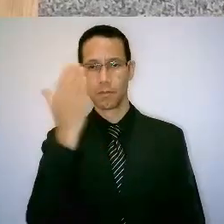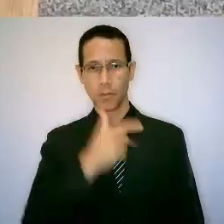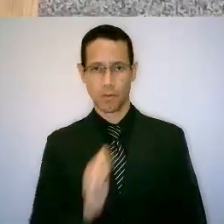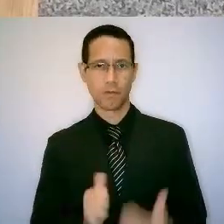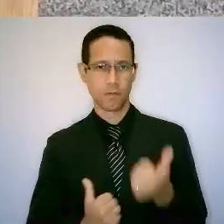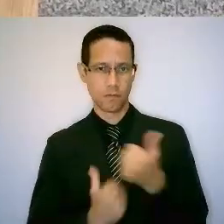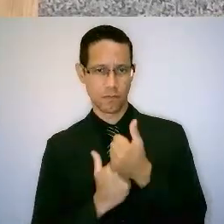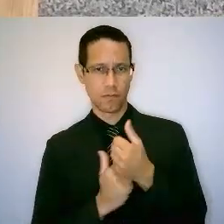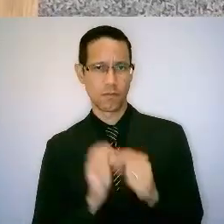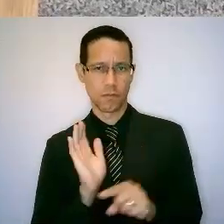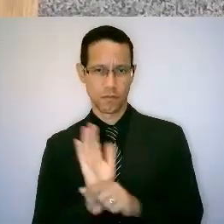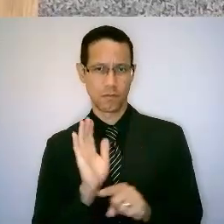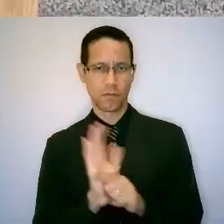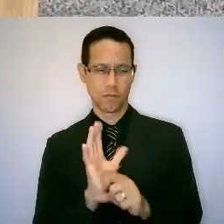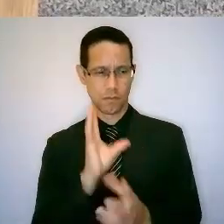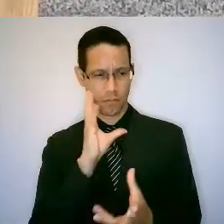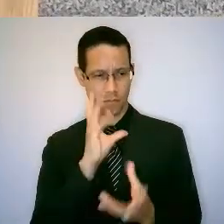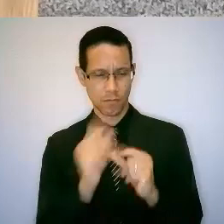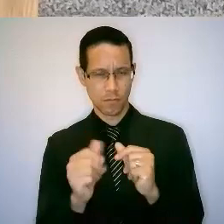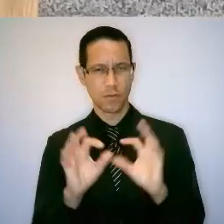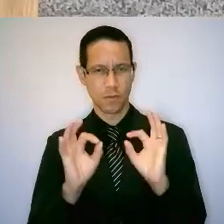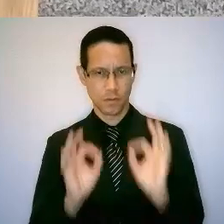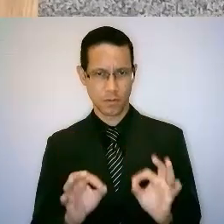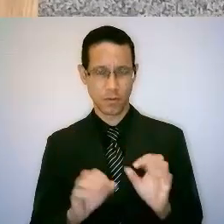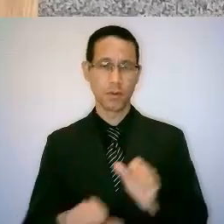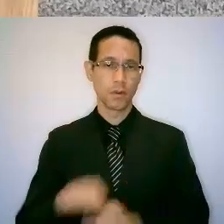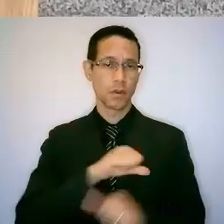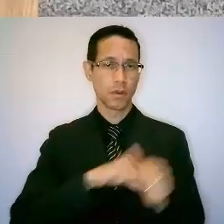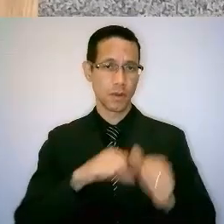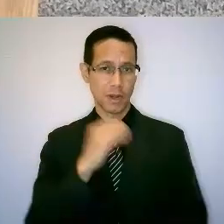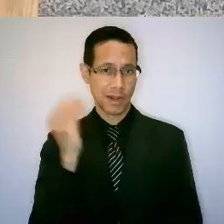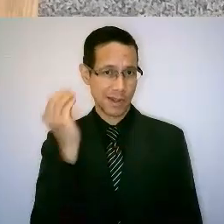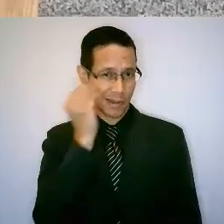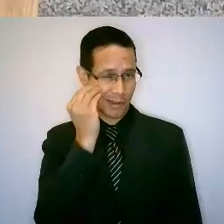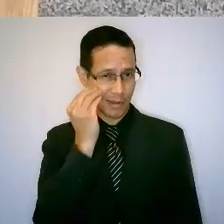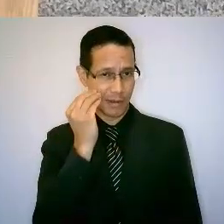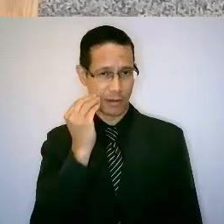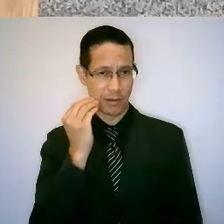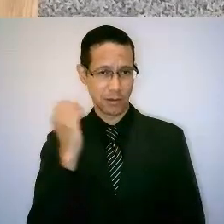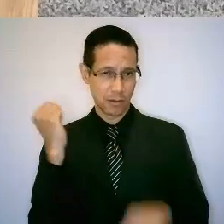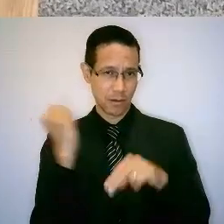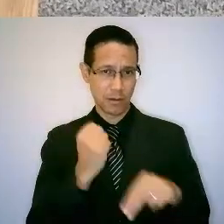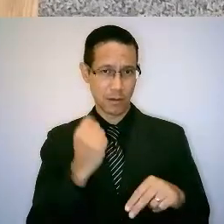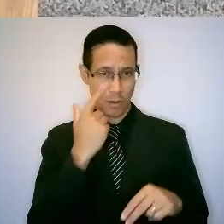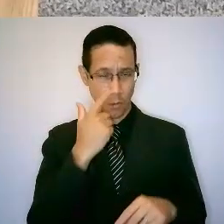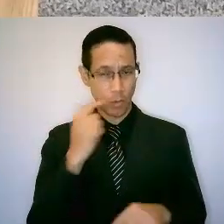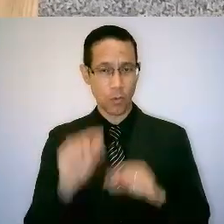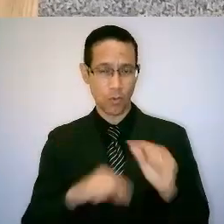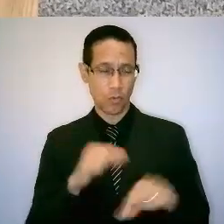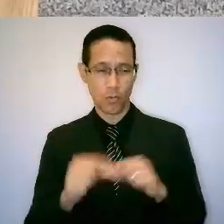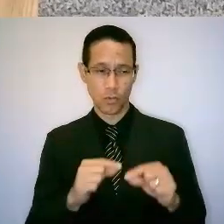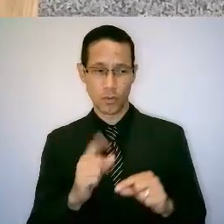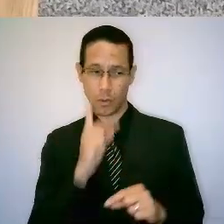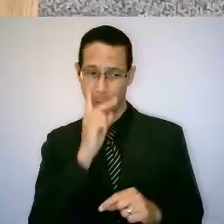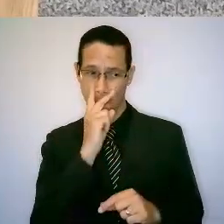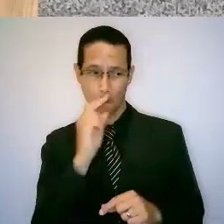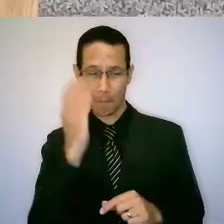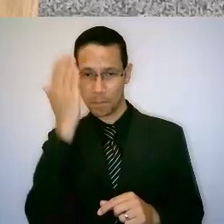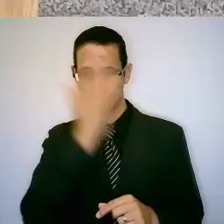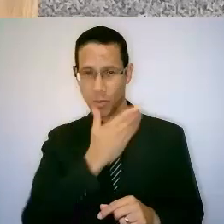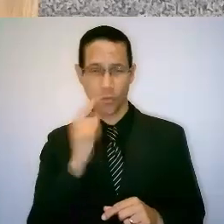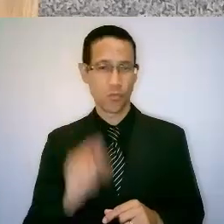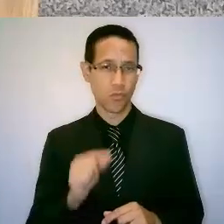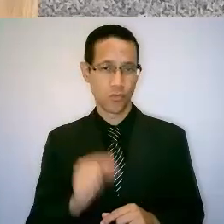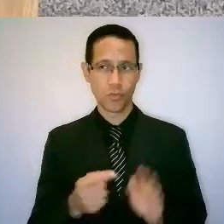elucidar O homicídio Consumado mas em relação ao homicídio tentado que eles auxiliaram que essas provas auxiliaram foi a